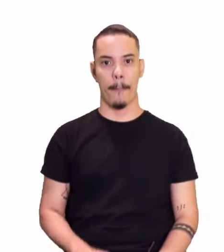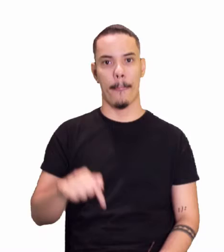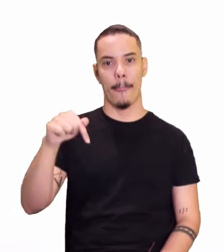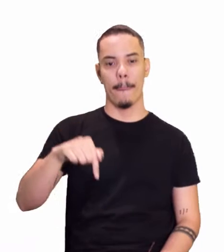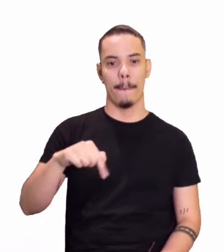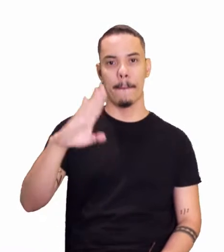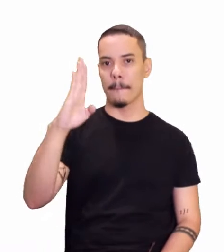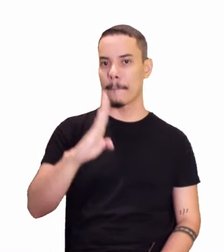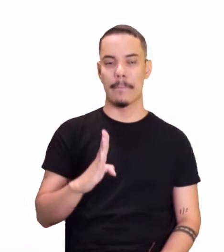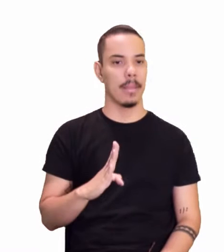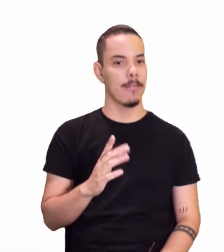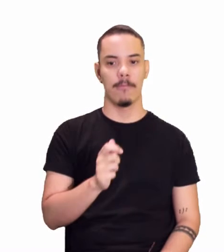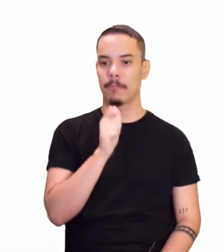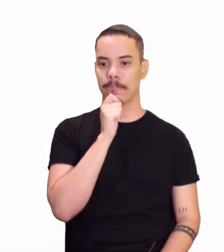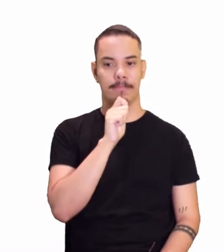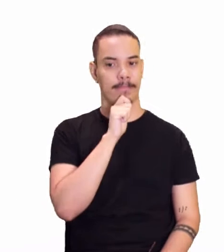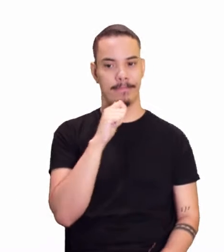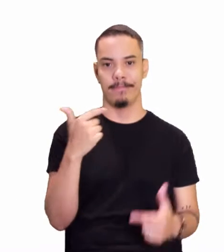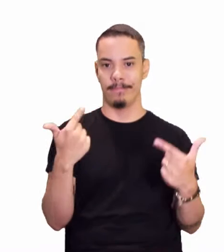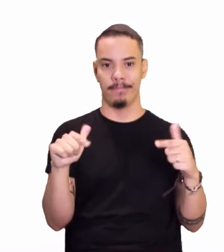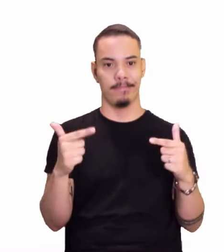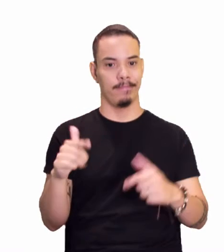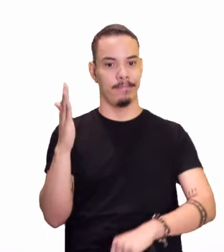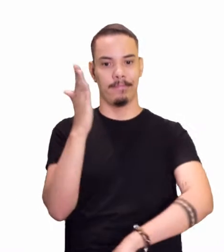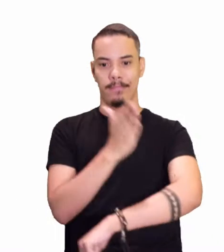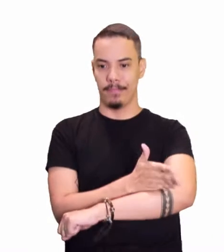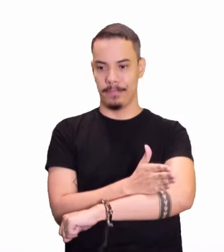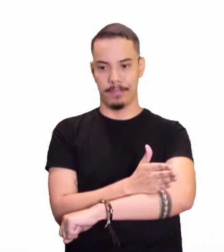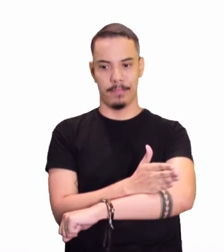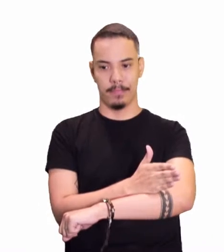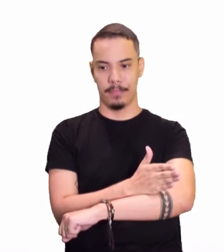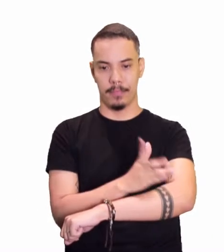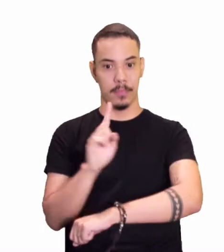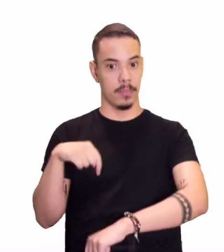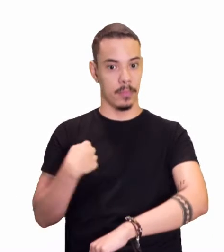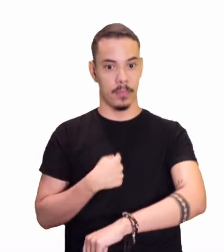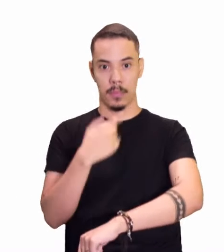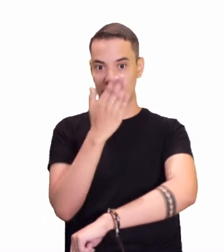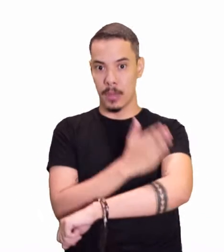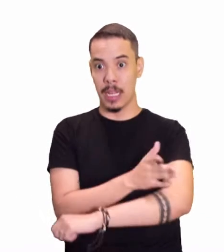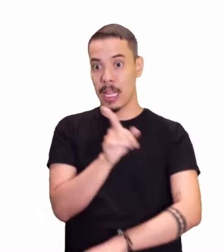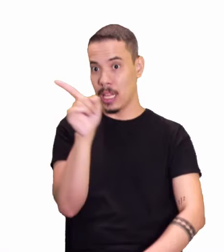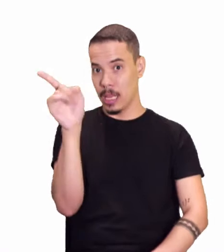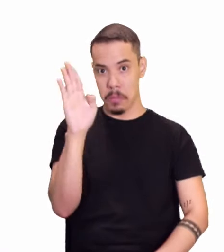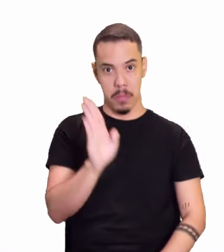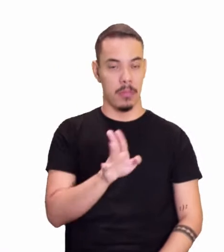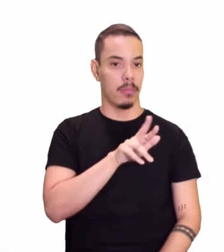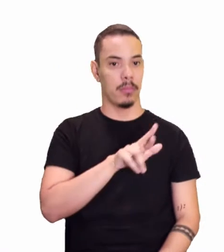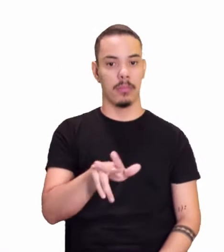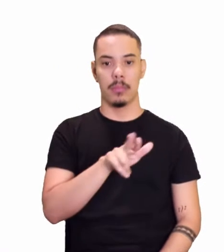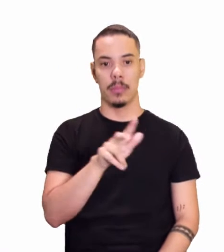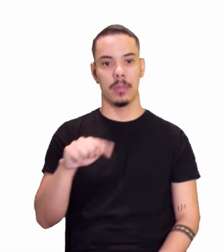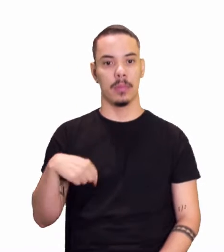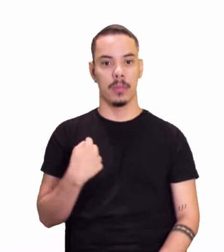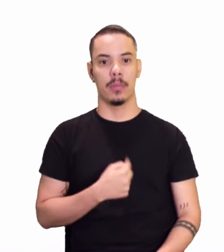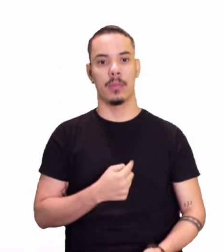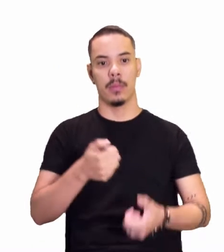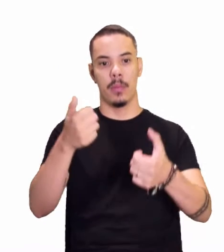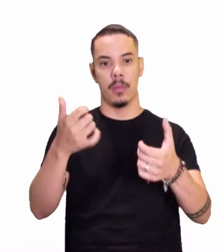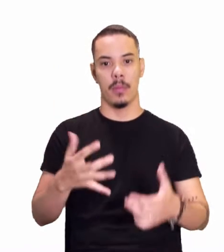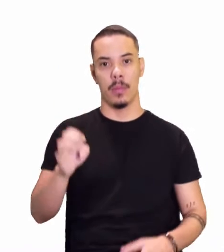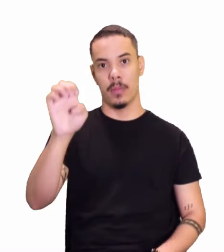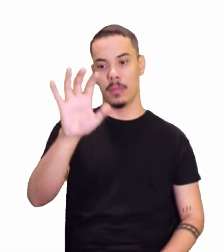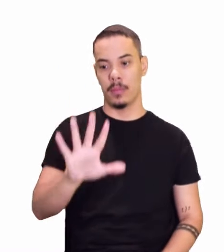Brasil, não temos a Idade Média. Aqui não estamos em Brasil, né? Estamos pontuando o quê?